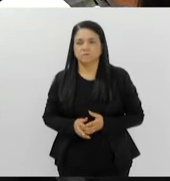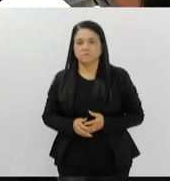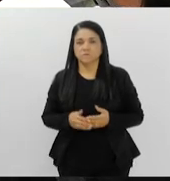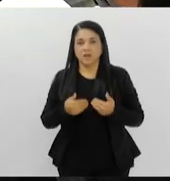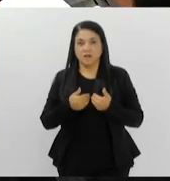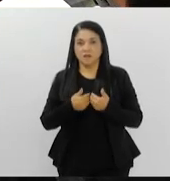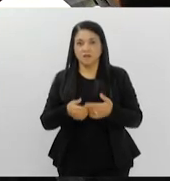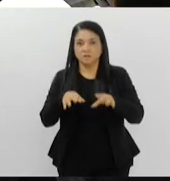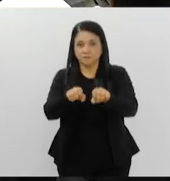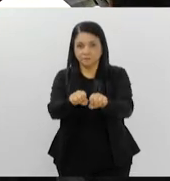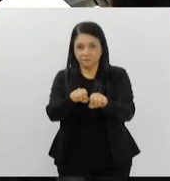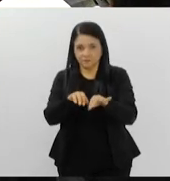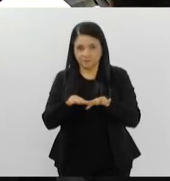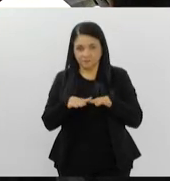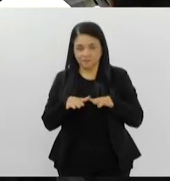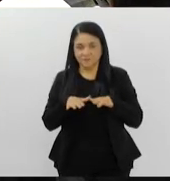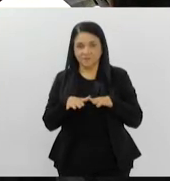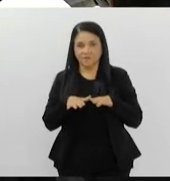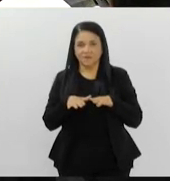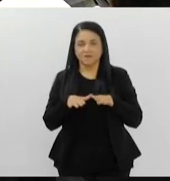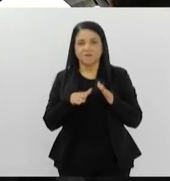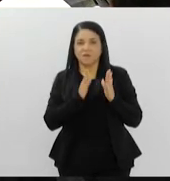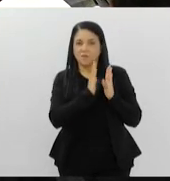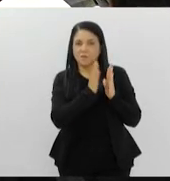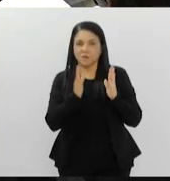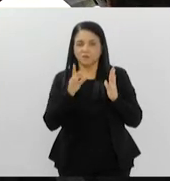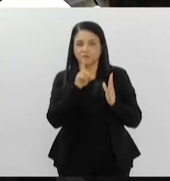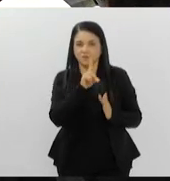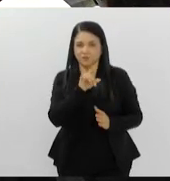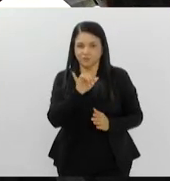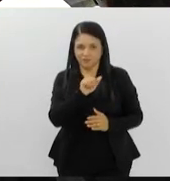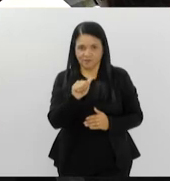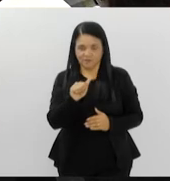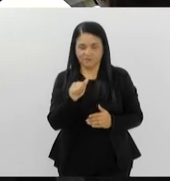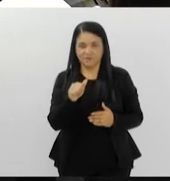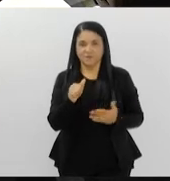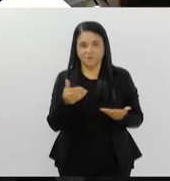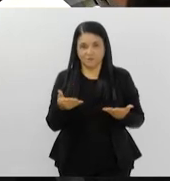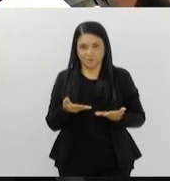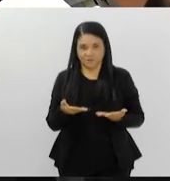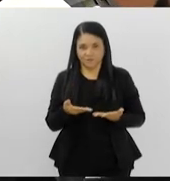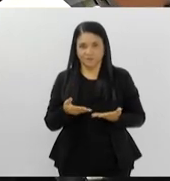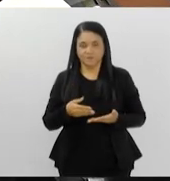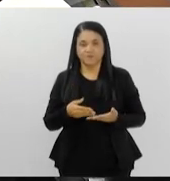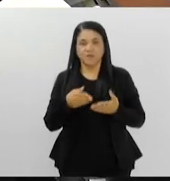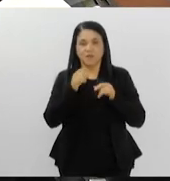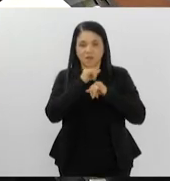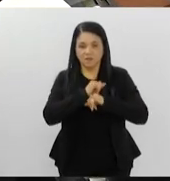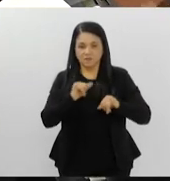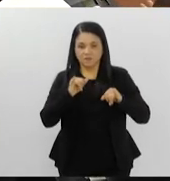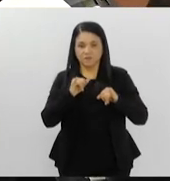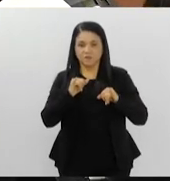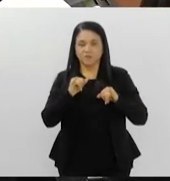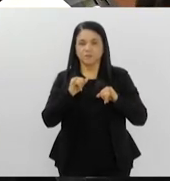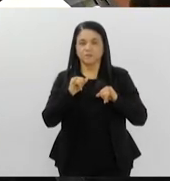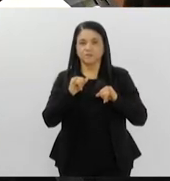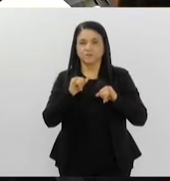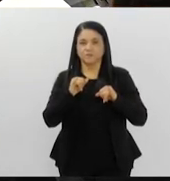Está reaberta a sessão. Passa-se a ordem do dia. Anuncio